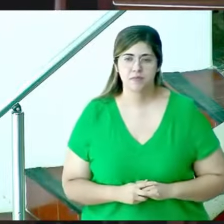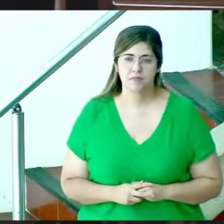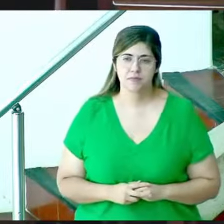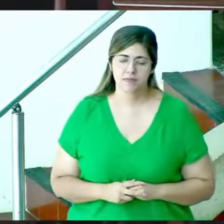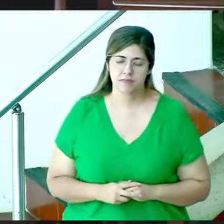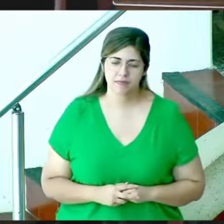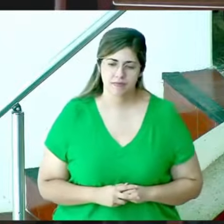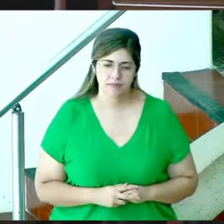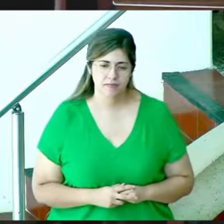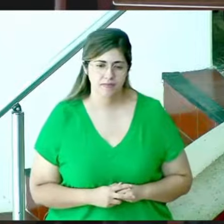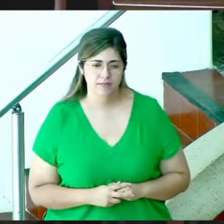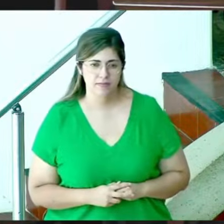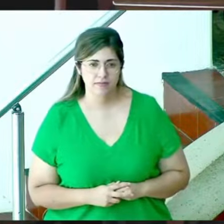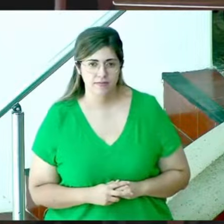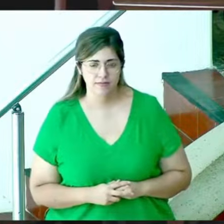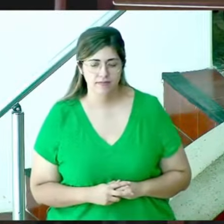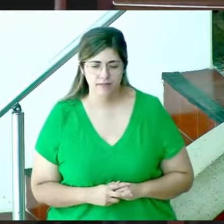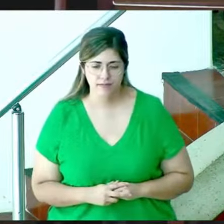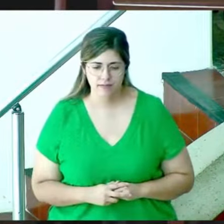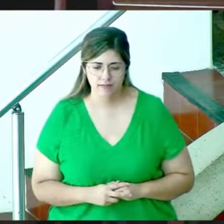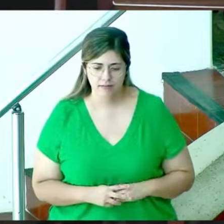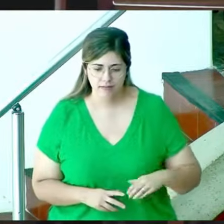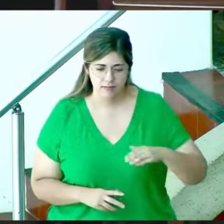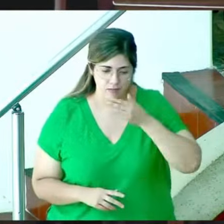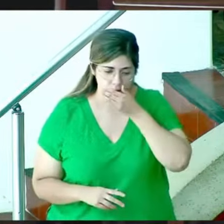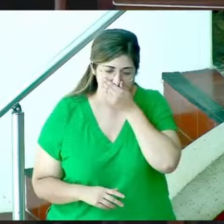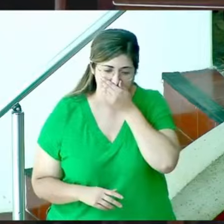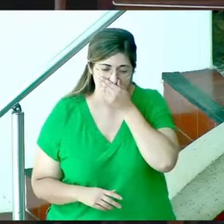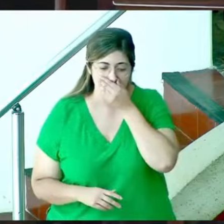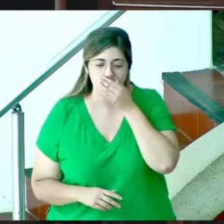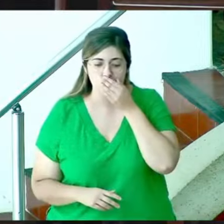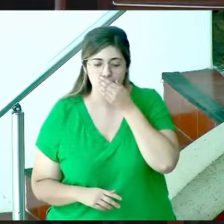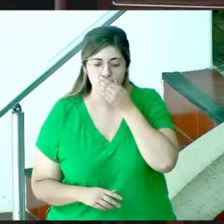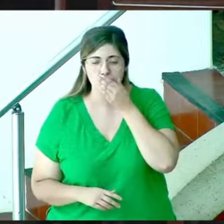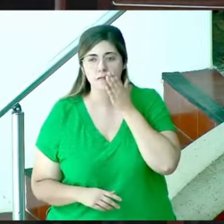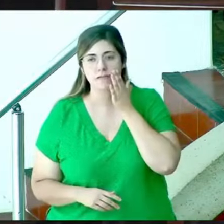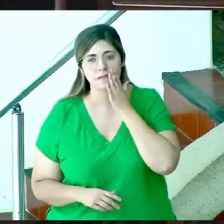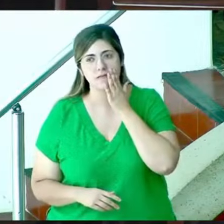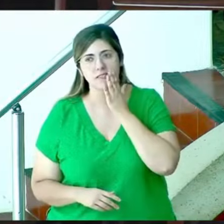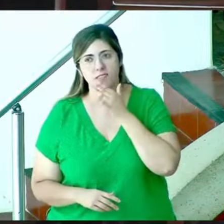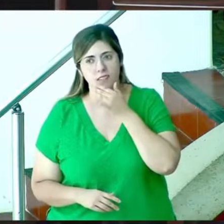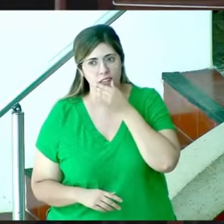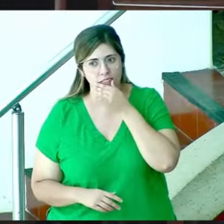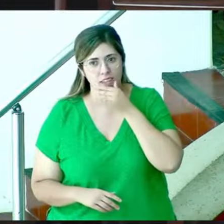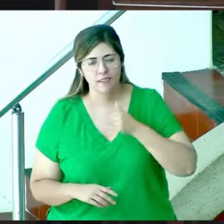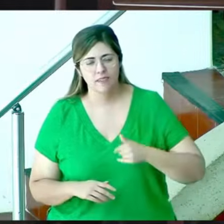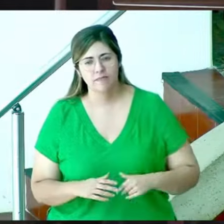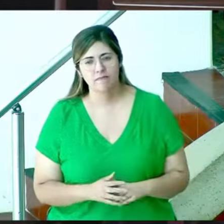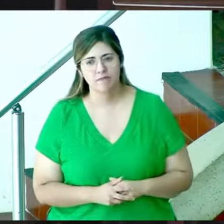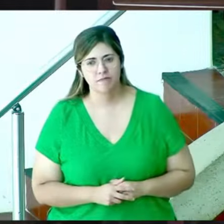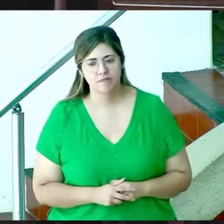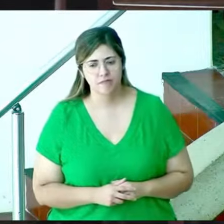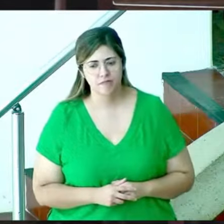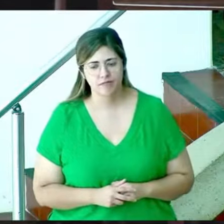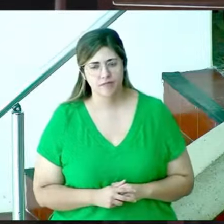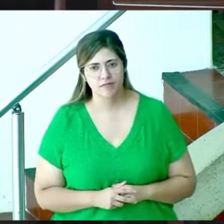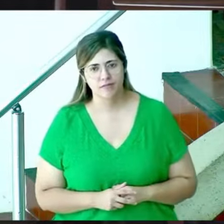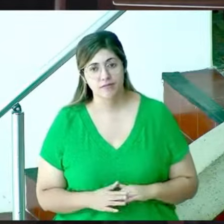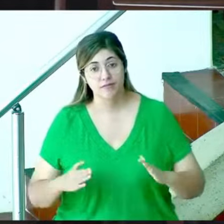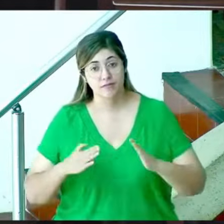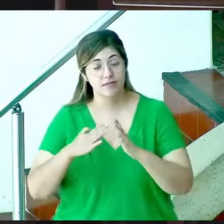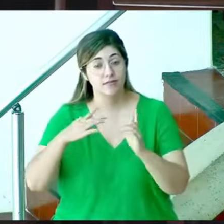texto se aquela igreja era uma igreja essencialmente